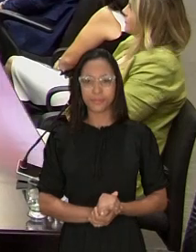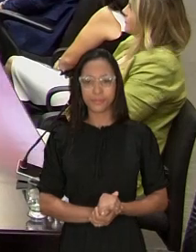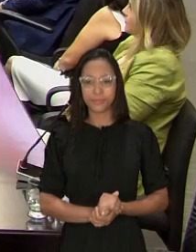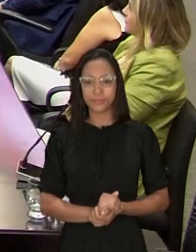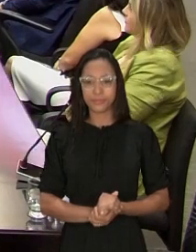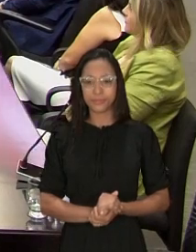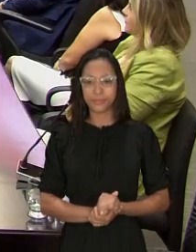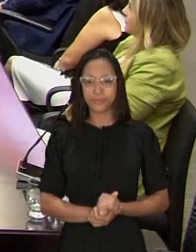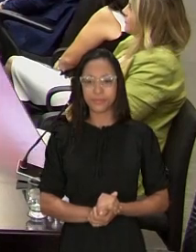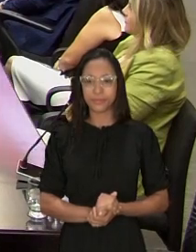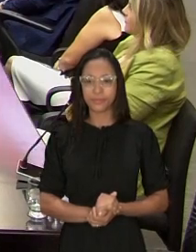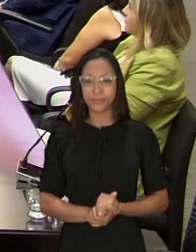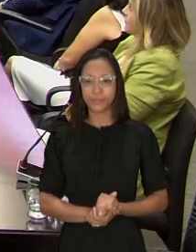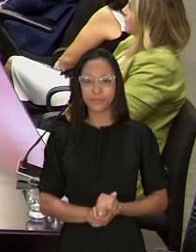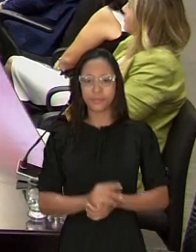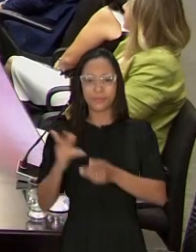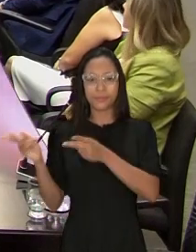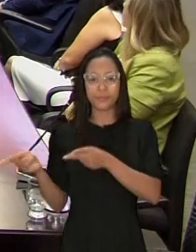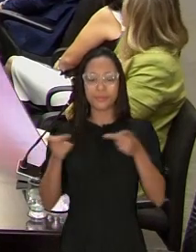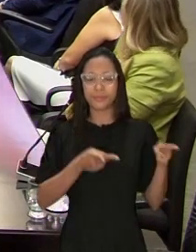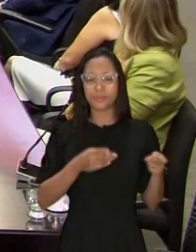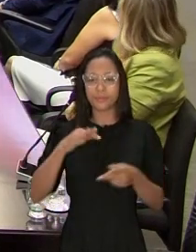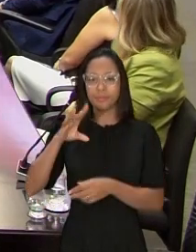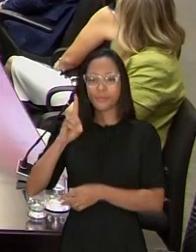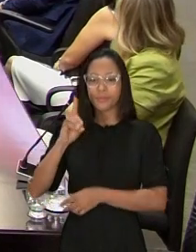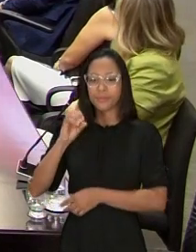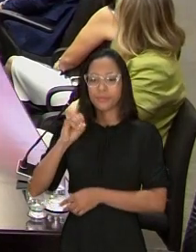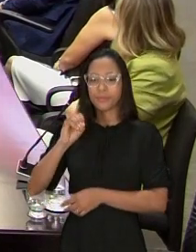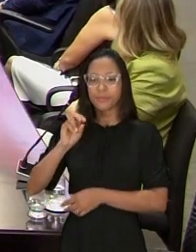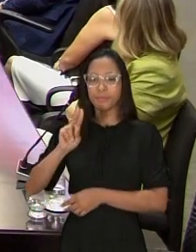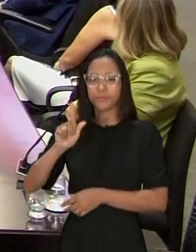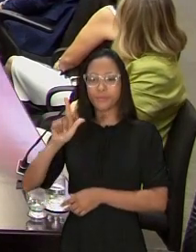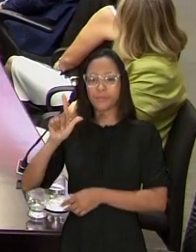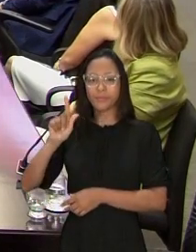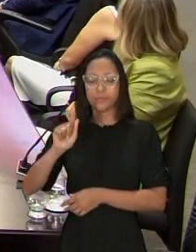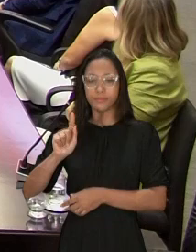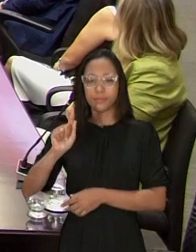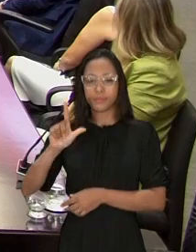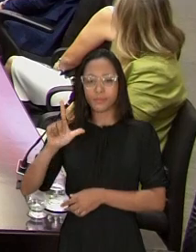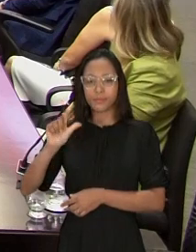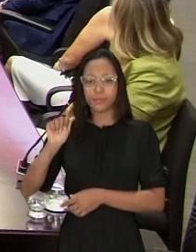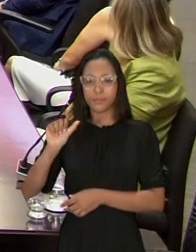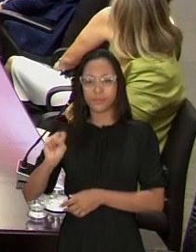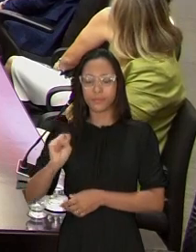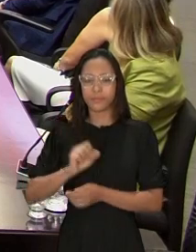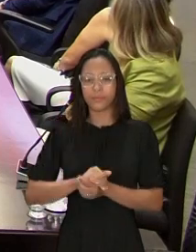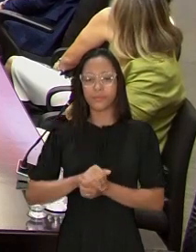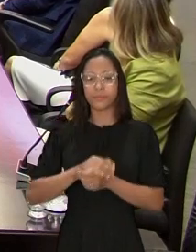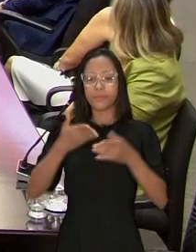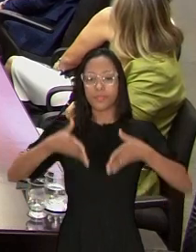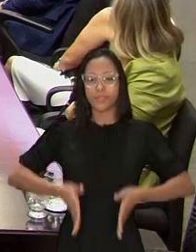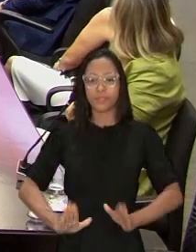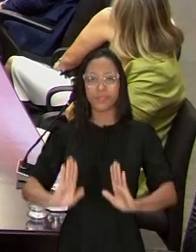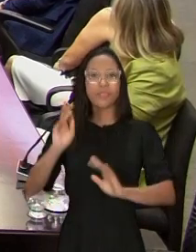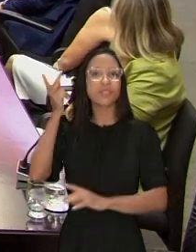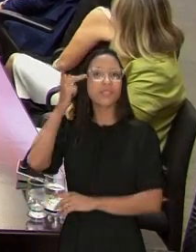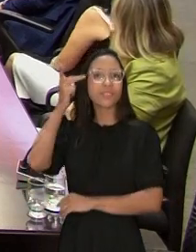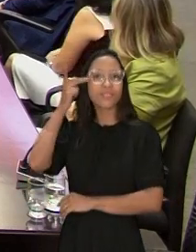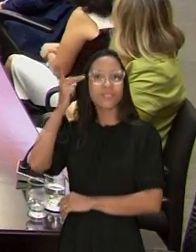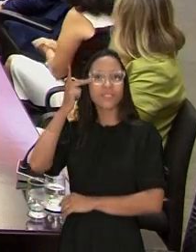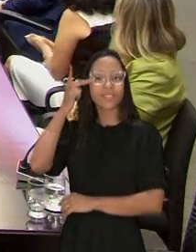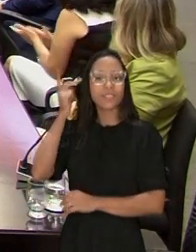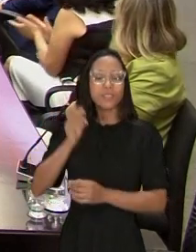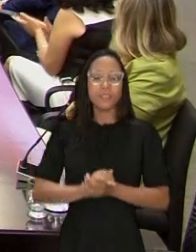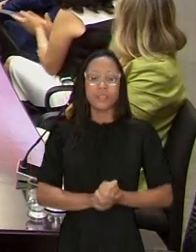Convidamos Douglas Unger. Nasceu na cidade de Carapicuíba, no estado de São Paulo.